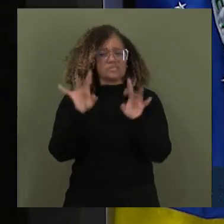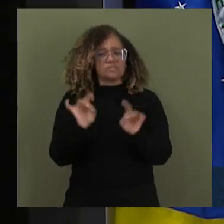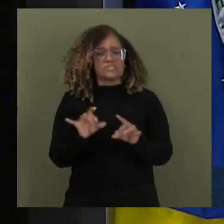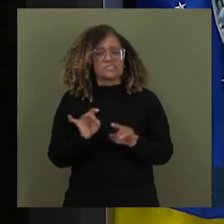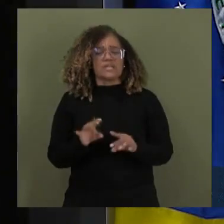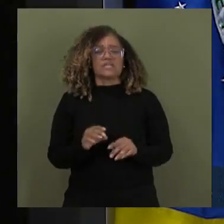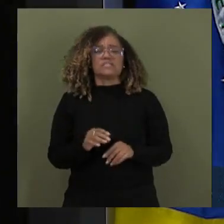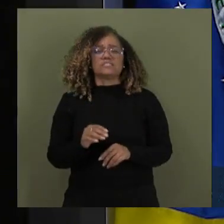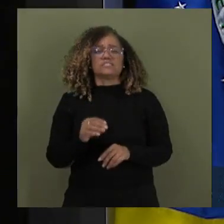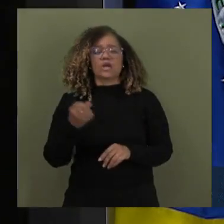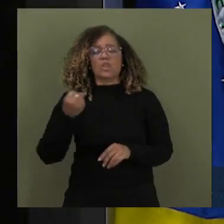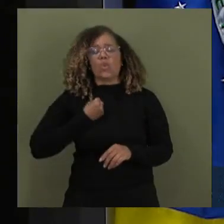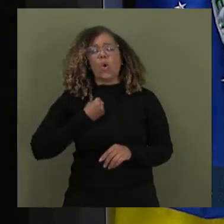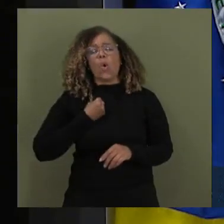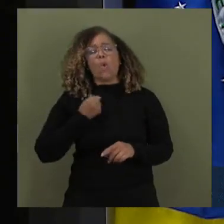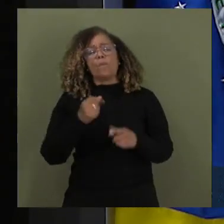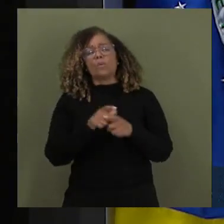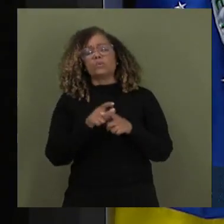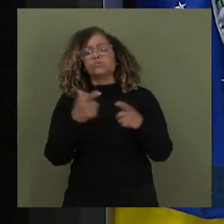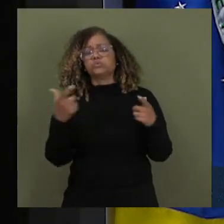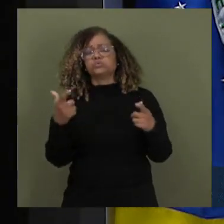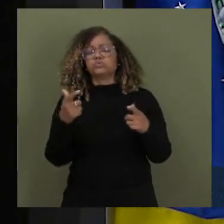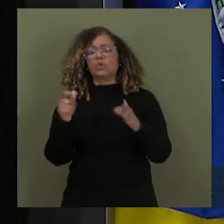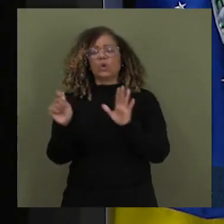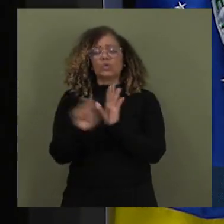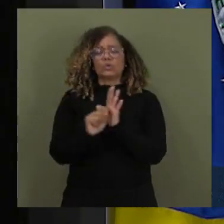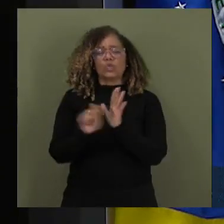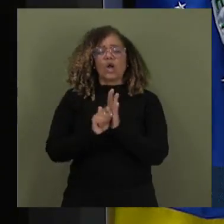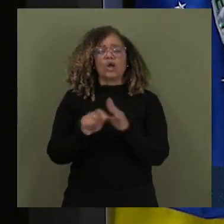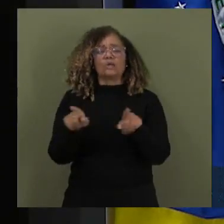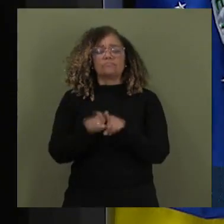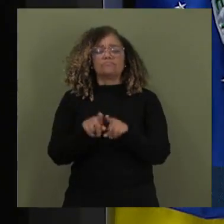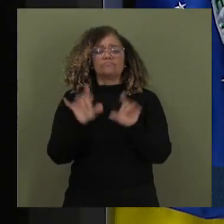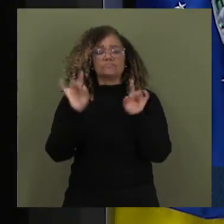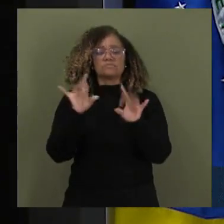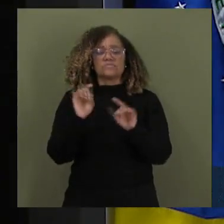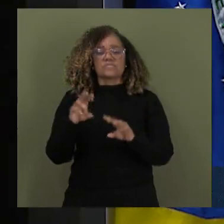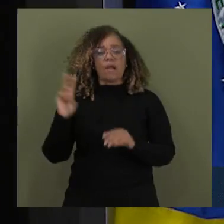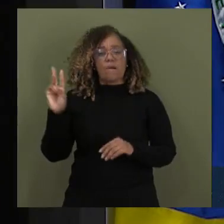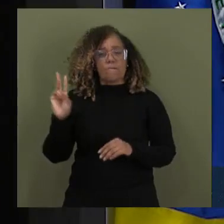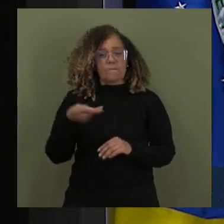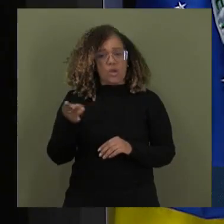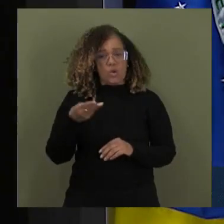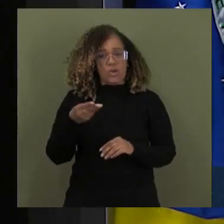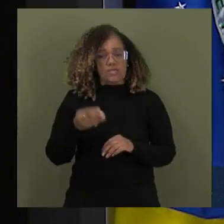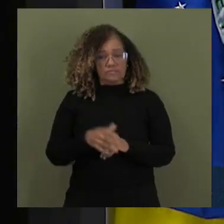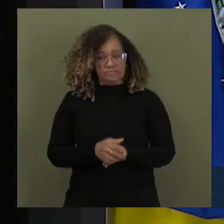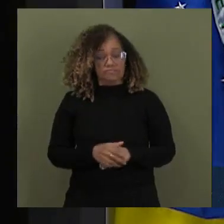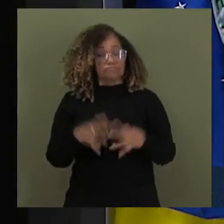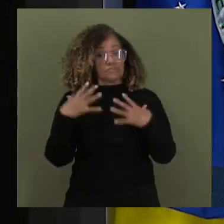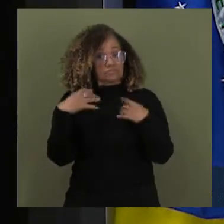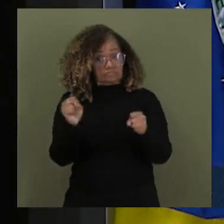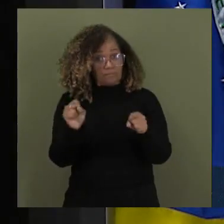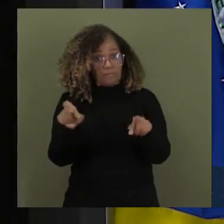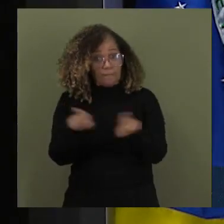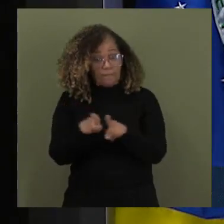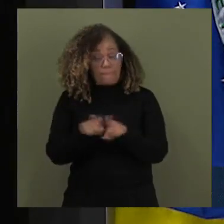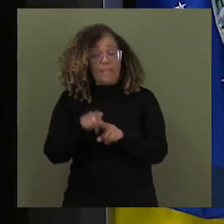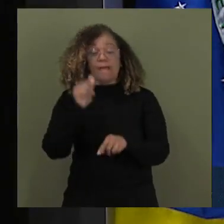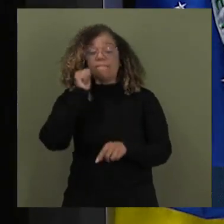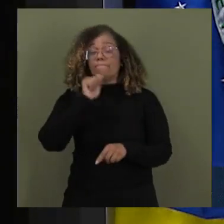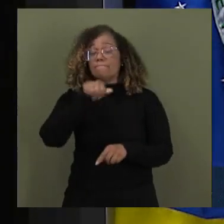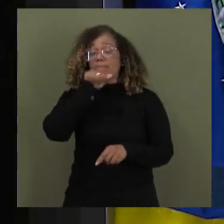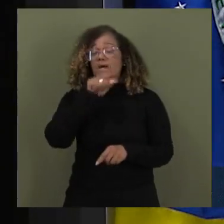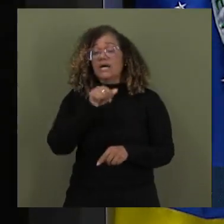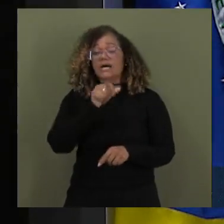os inúmeros males trazidos pelas drogas, e em especial a maconha. Recebemos também mães de